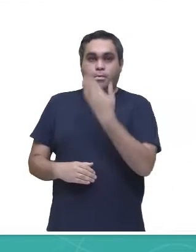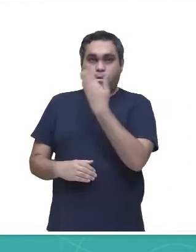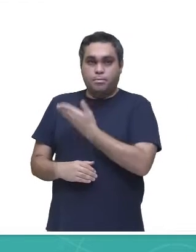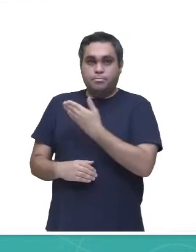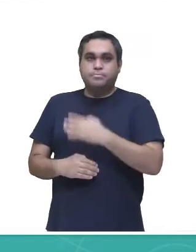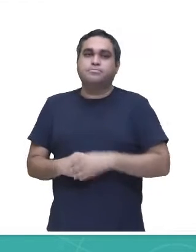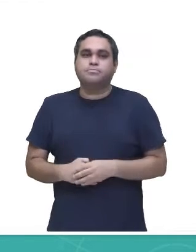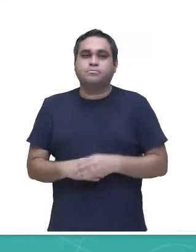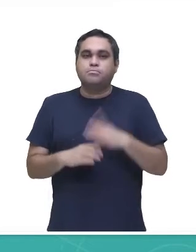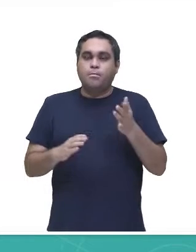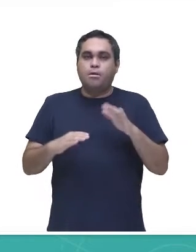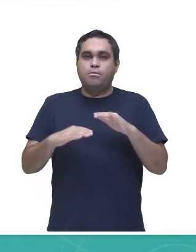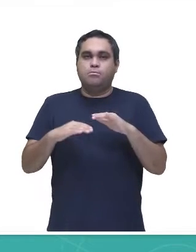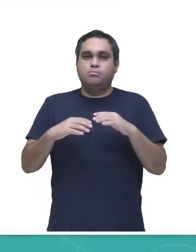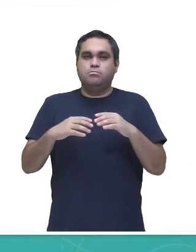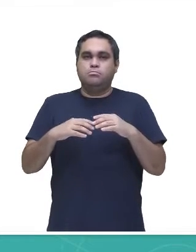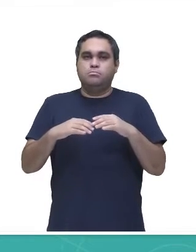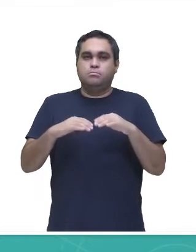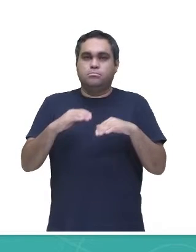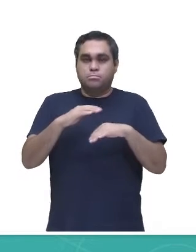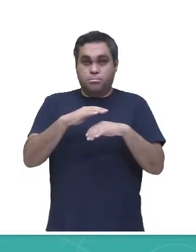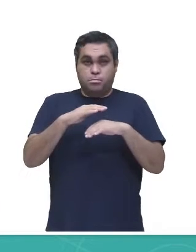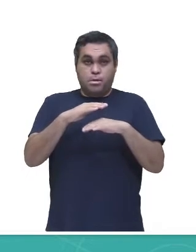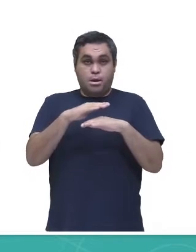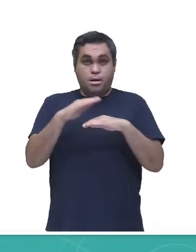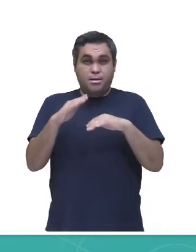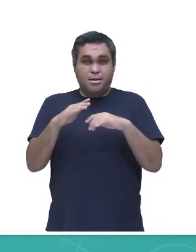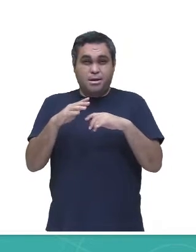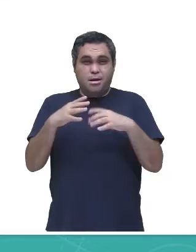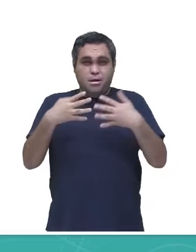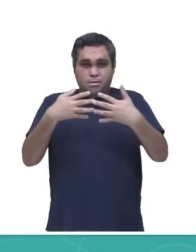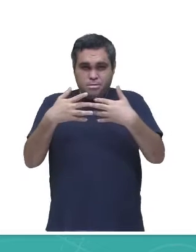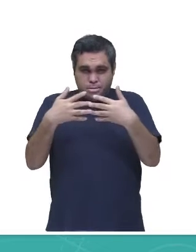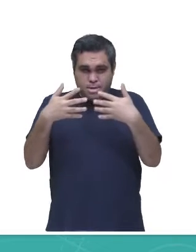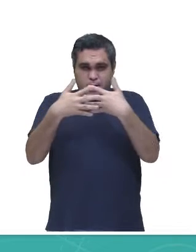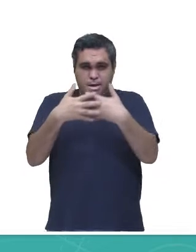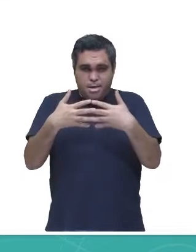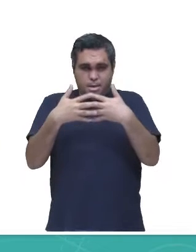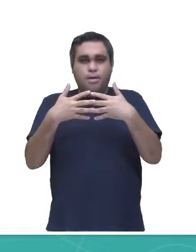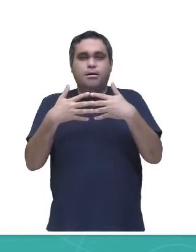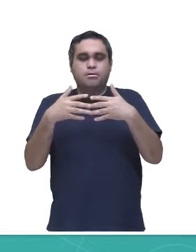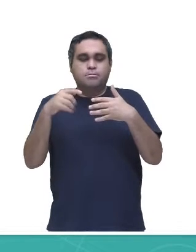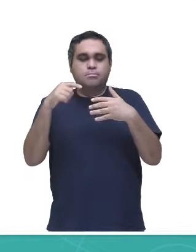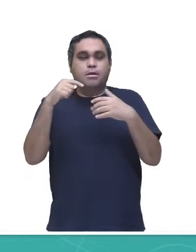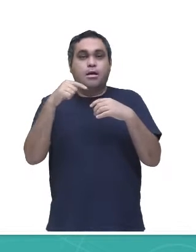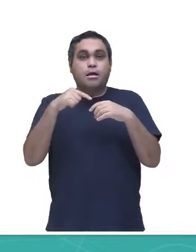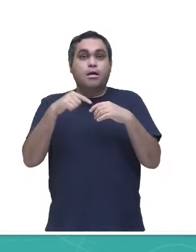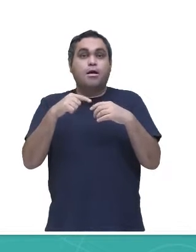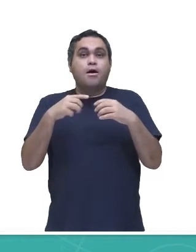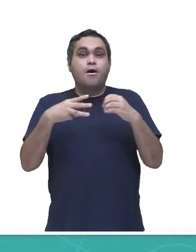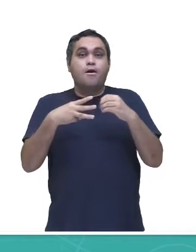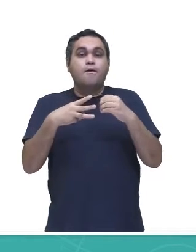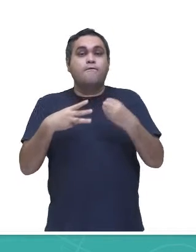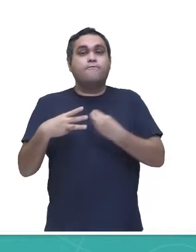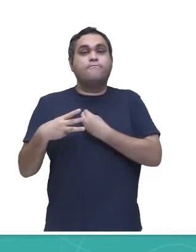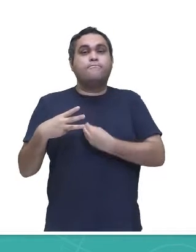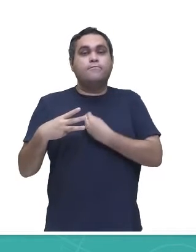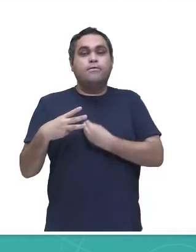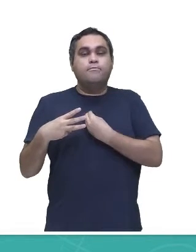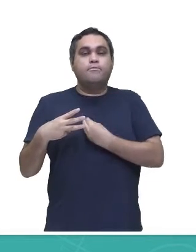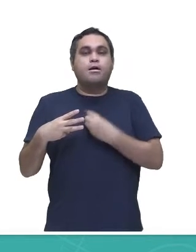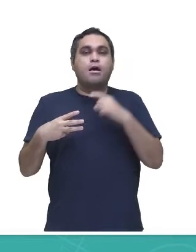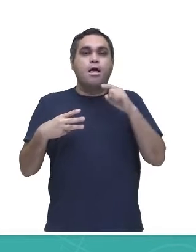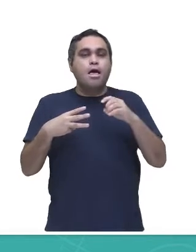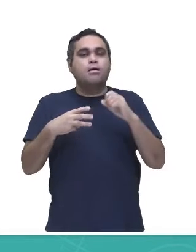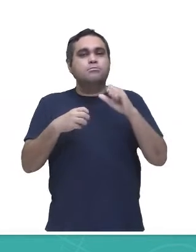Na camada de células vivas, as células se regeneram constantemente, olha aí, elas estão em constante processo